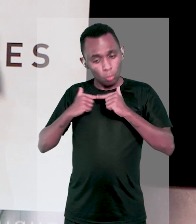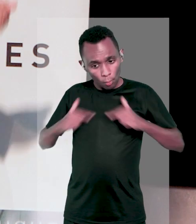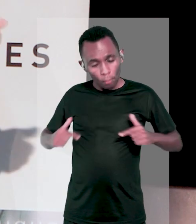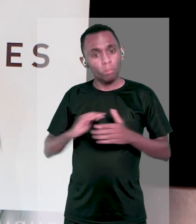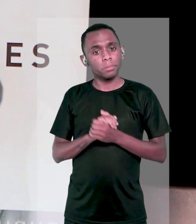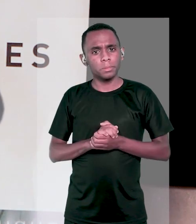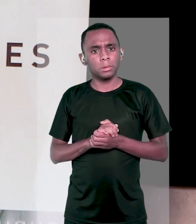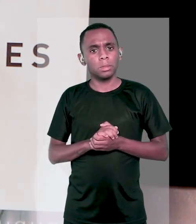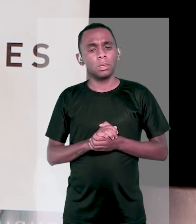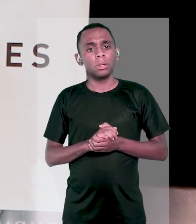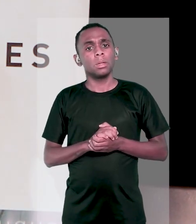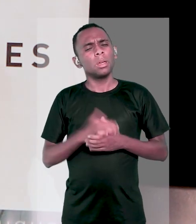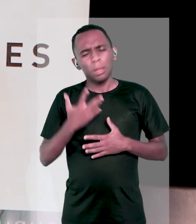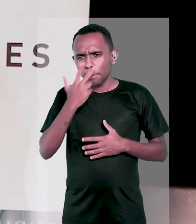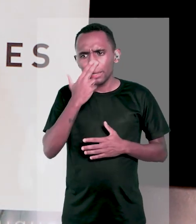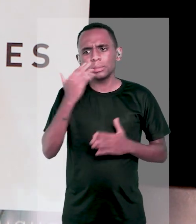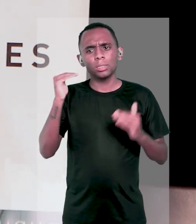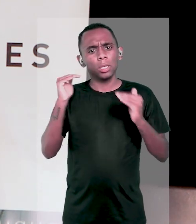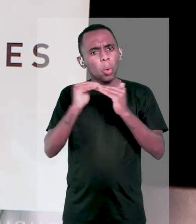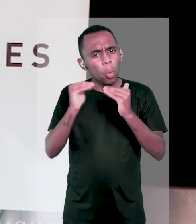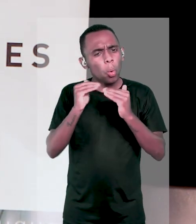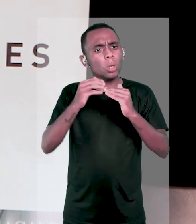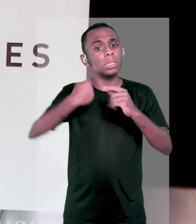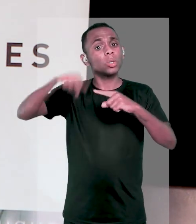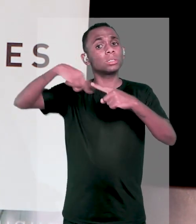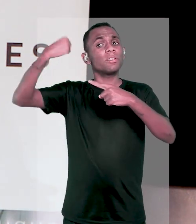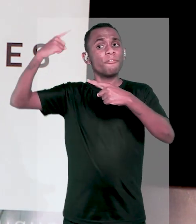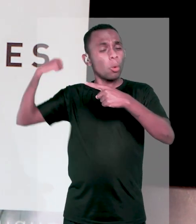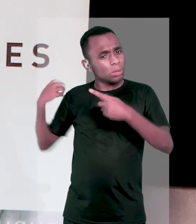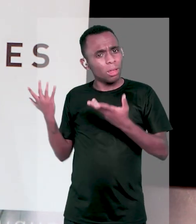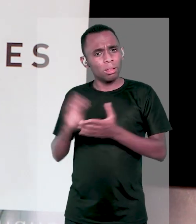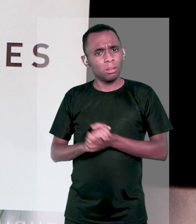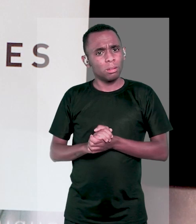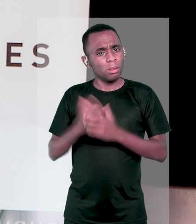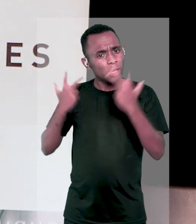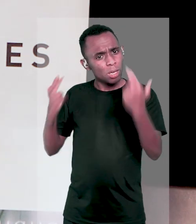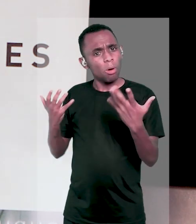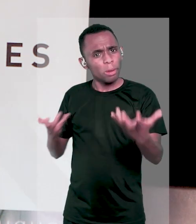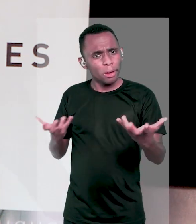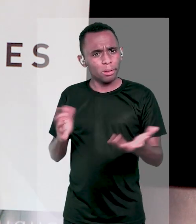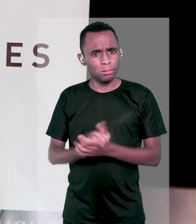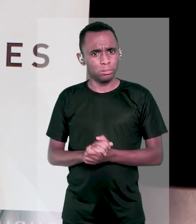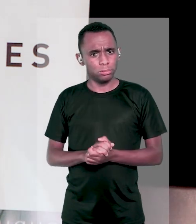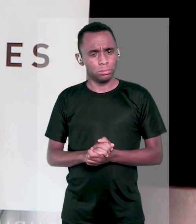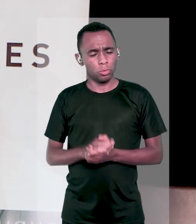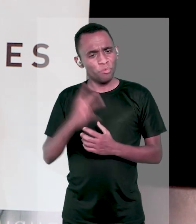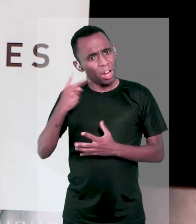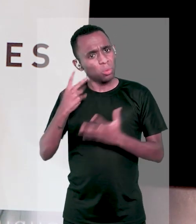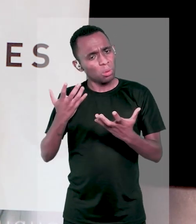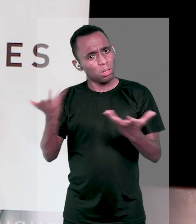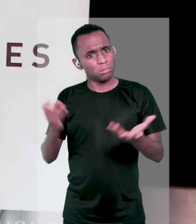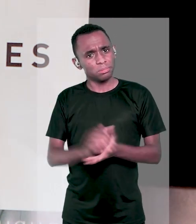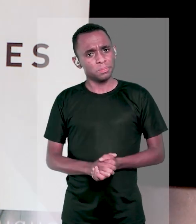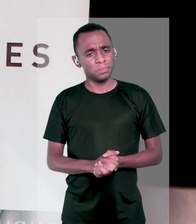outro corpo corpo artístico que se projeta como forte presença e que se pretende público a arte